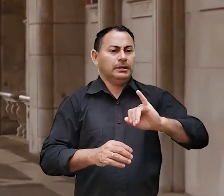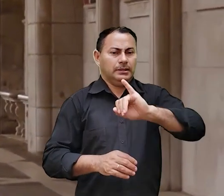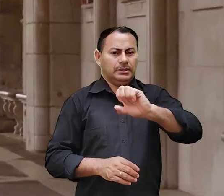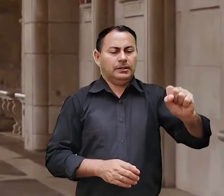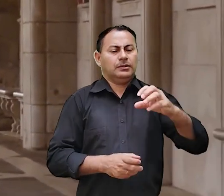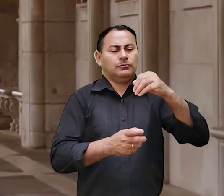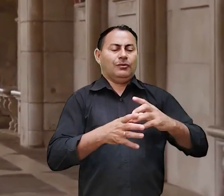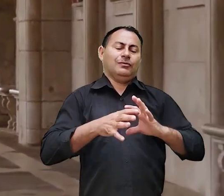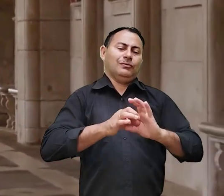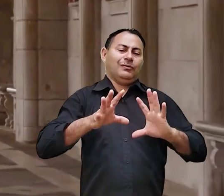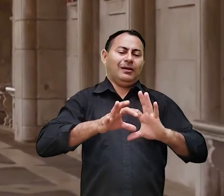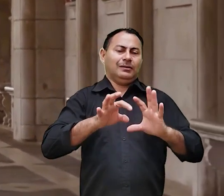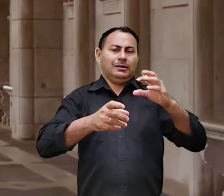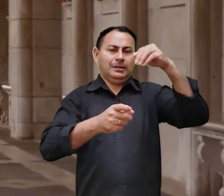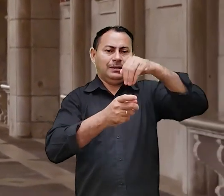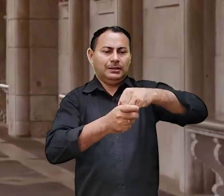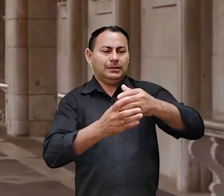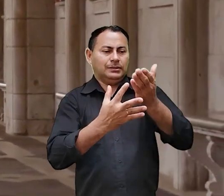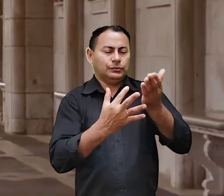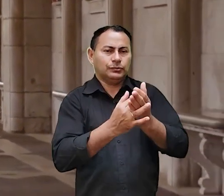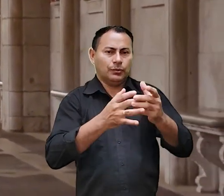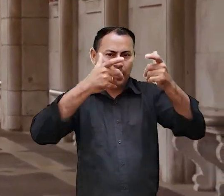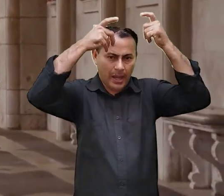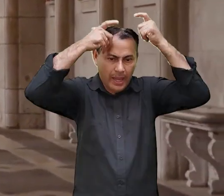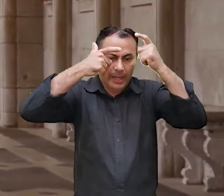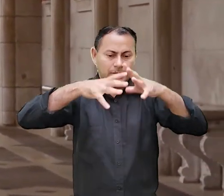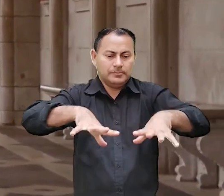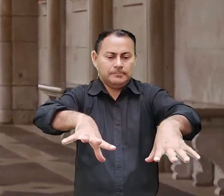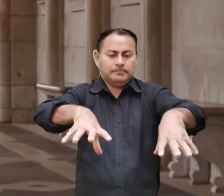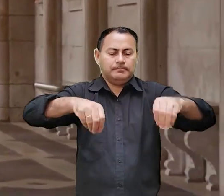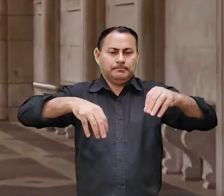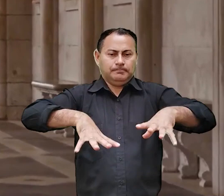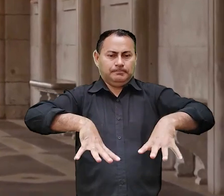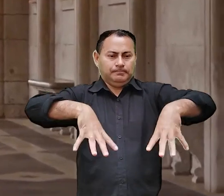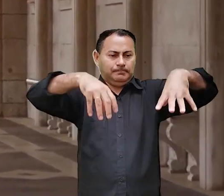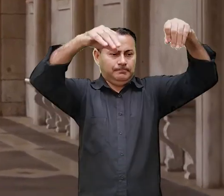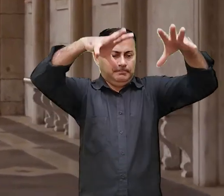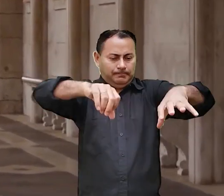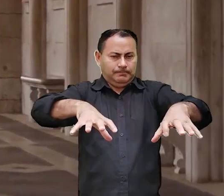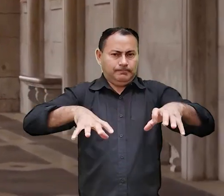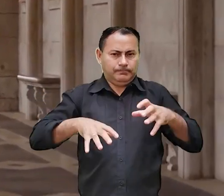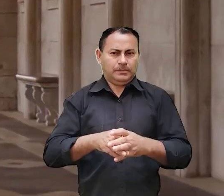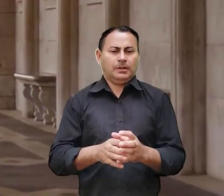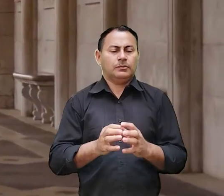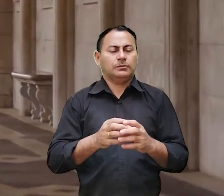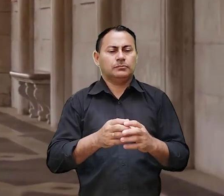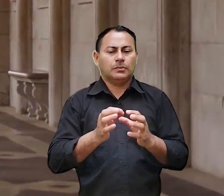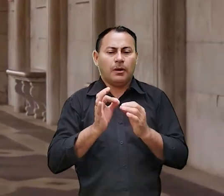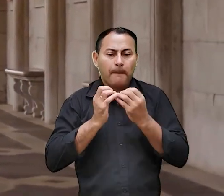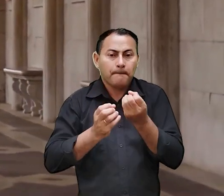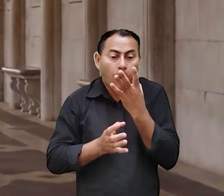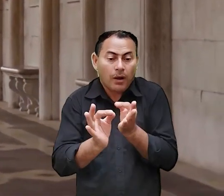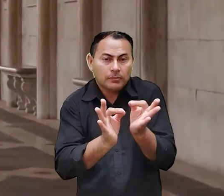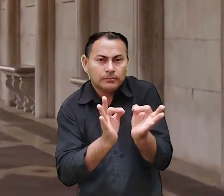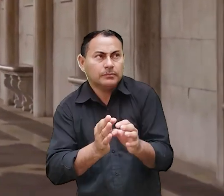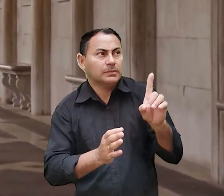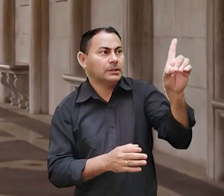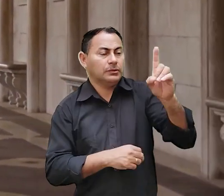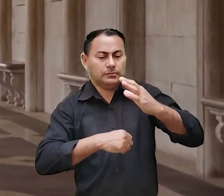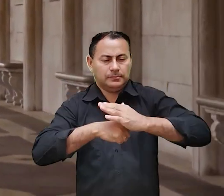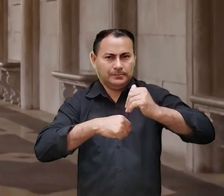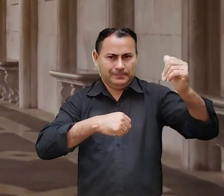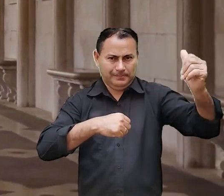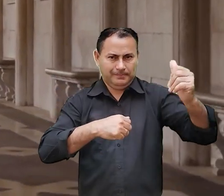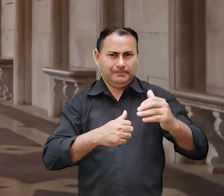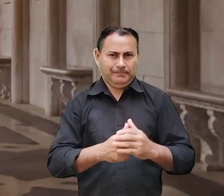vontade diante de reis e em Palácios sua experiência ministrando a reis foi uma boa preparação para o ministério para o qual Deus